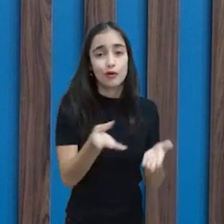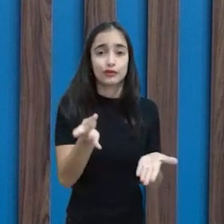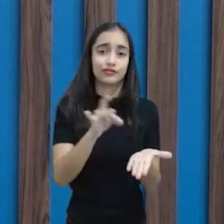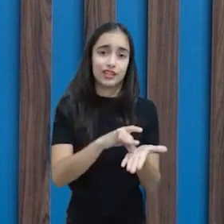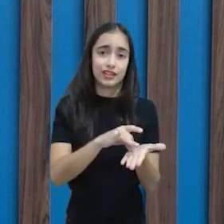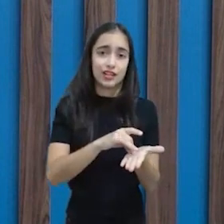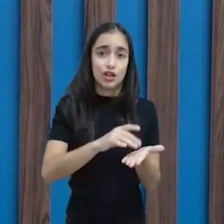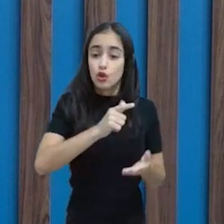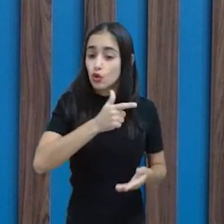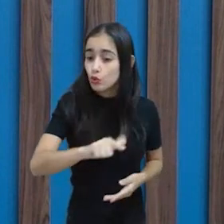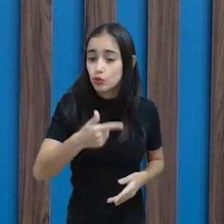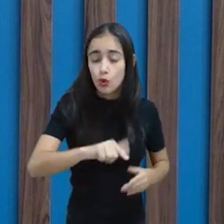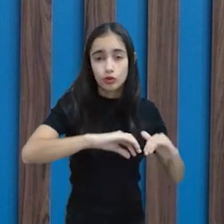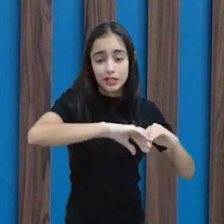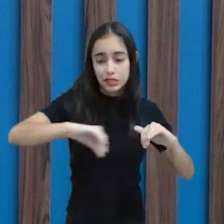tudo mais, né?